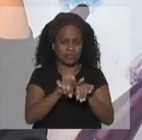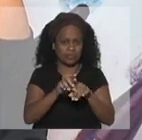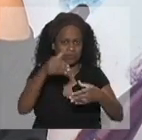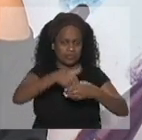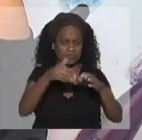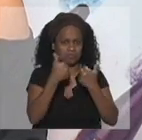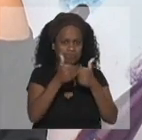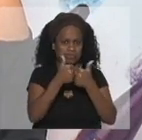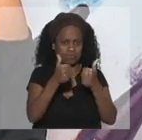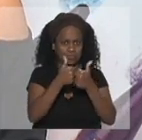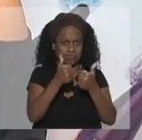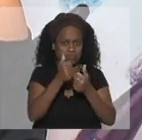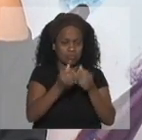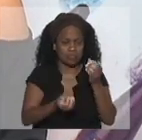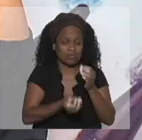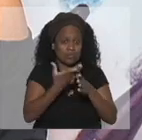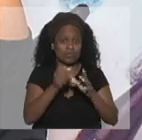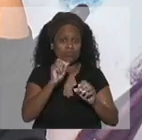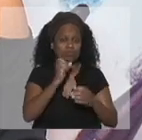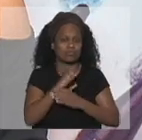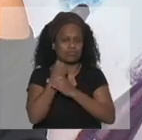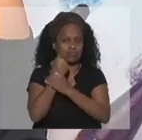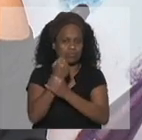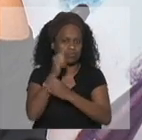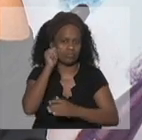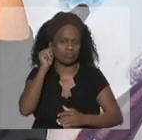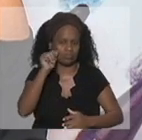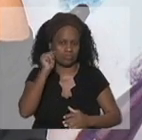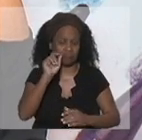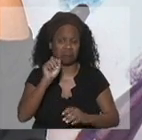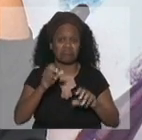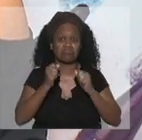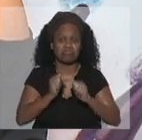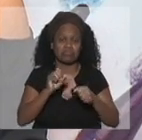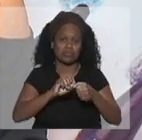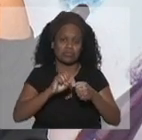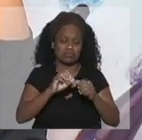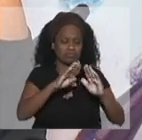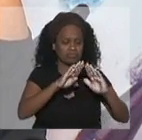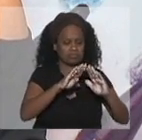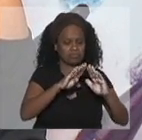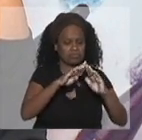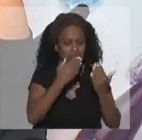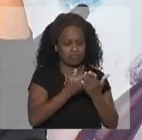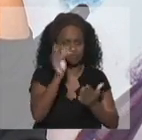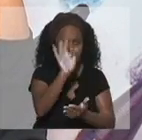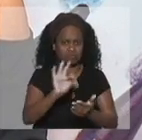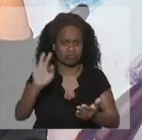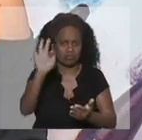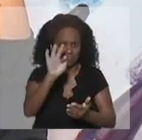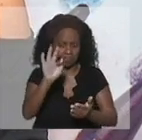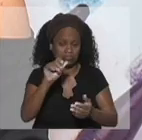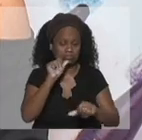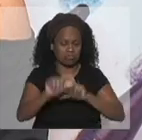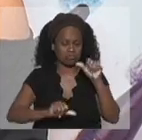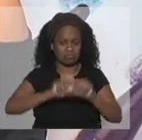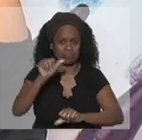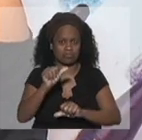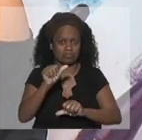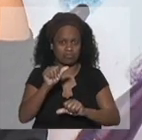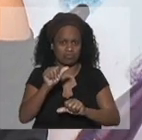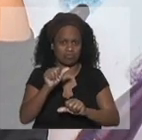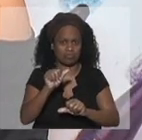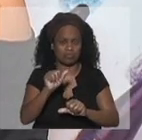e a de carros especiais em transportes públicos, foram criadas para protegê-las. Mas o que podemos fazer em casa, nas escolas,